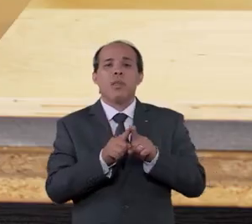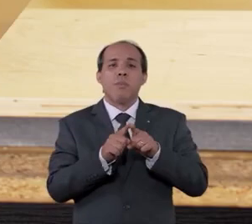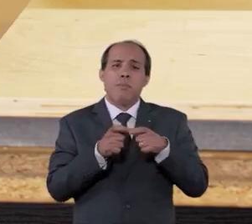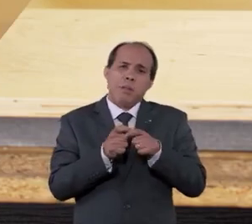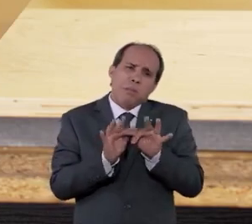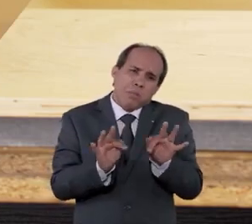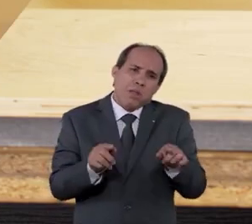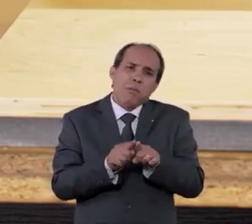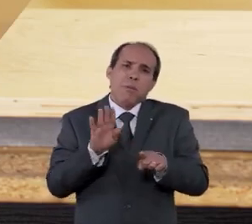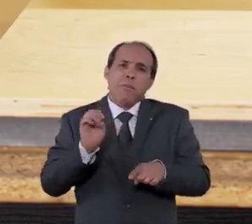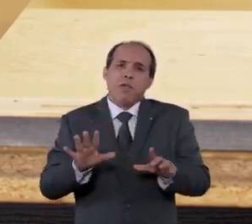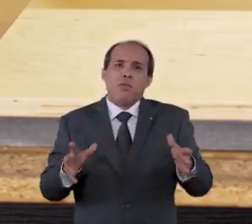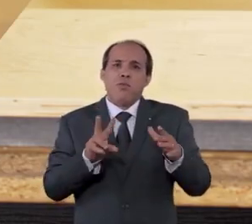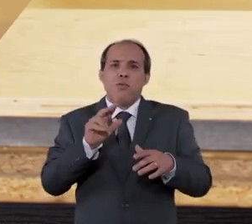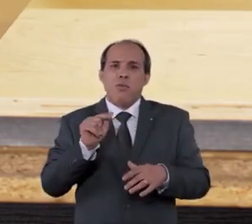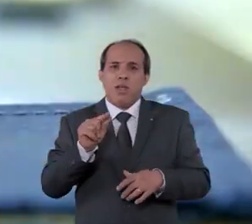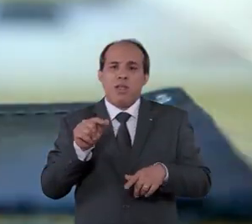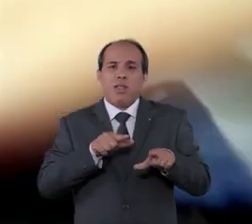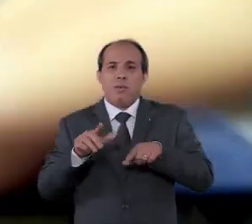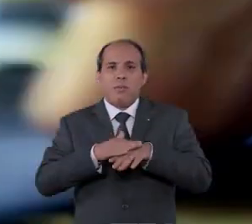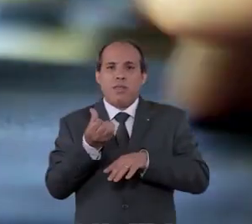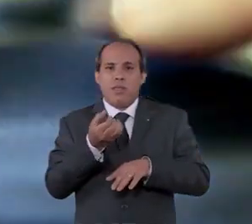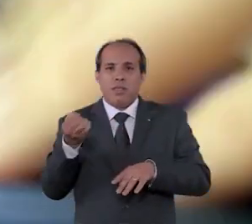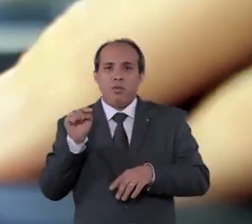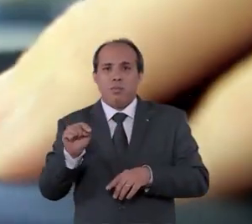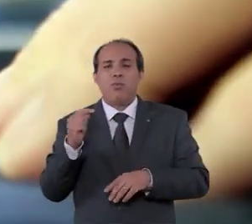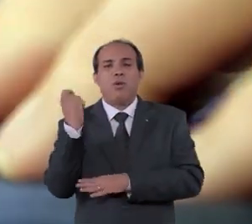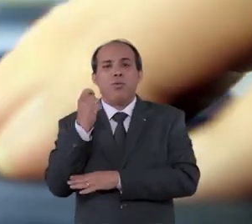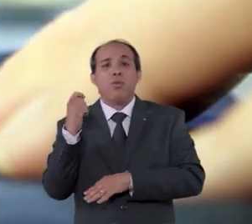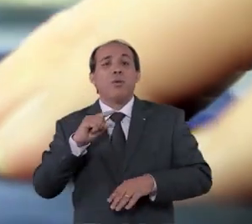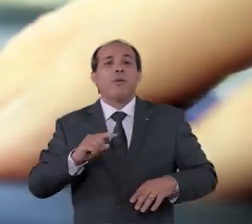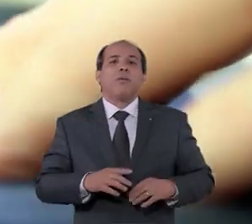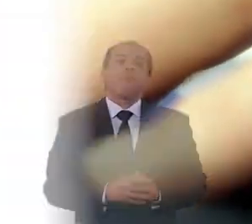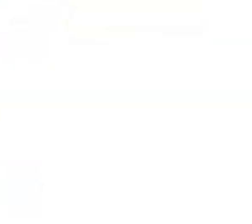ajudaram micro e pequenas empresas e o Bem salvou o emprego de mais de 600 mil gaúchos.